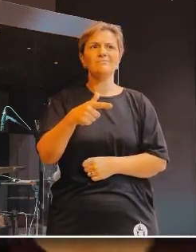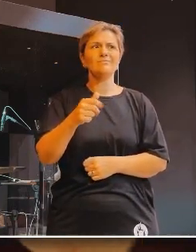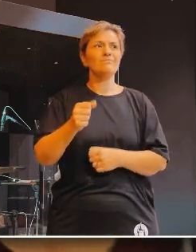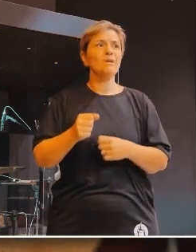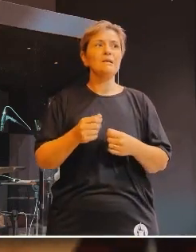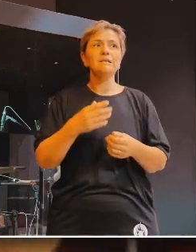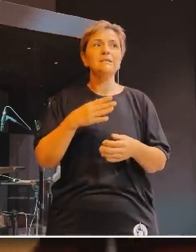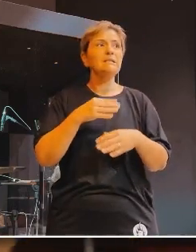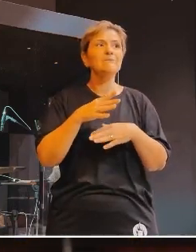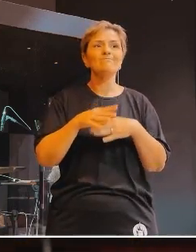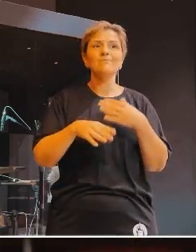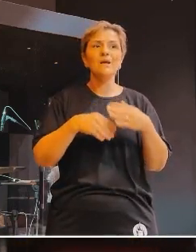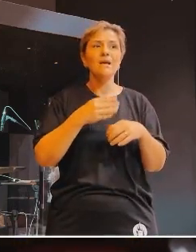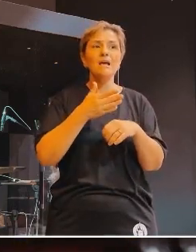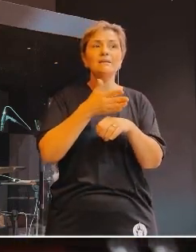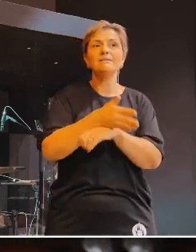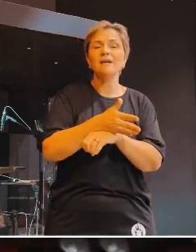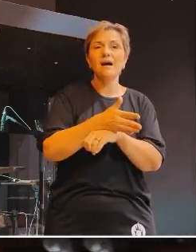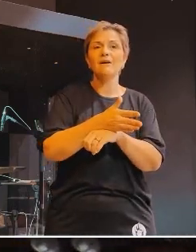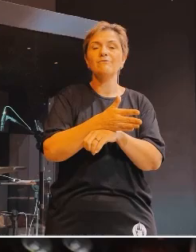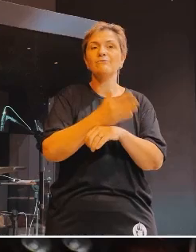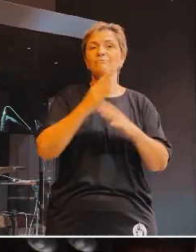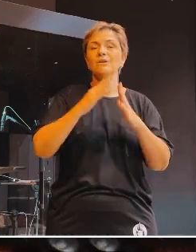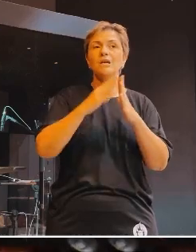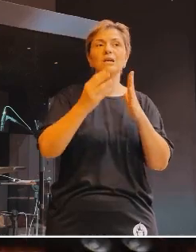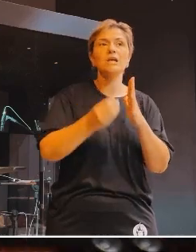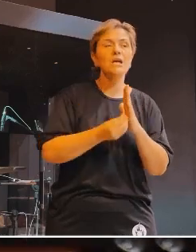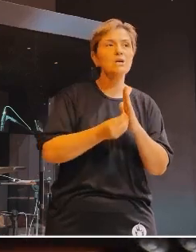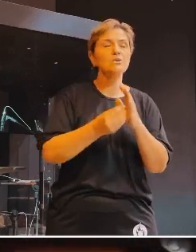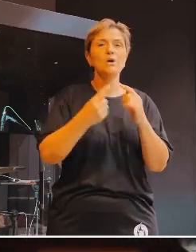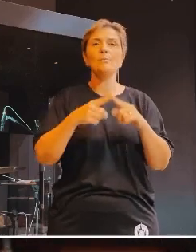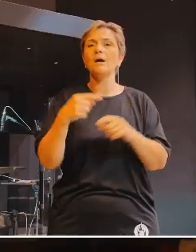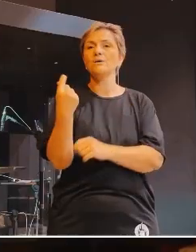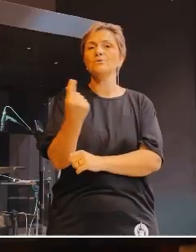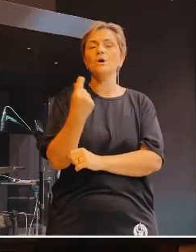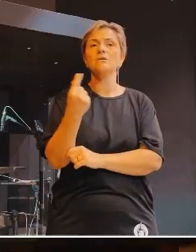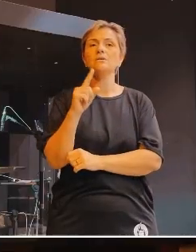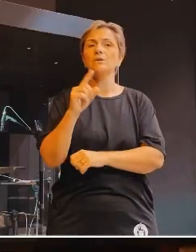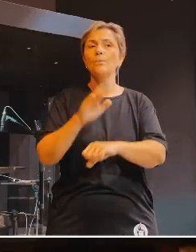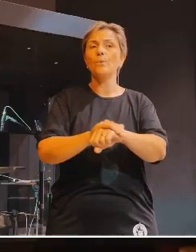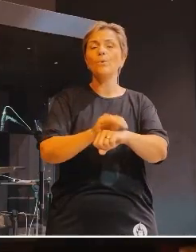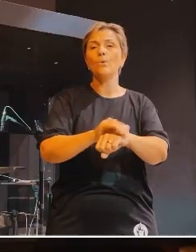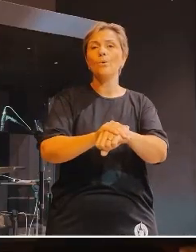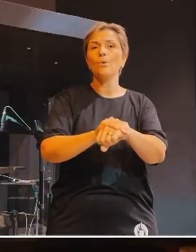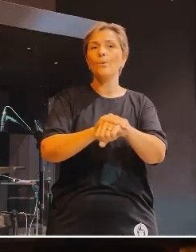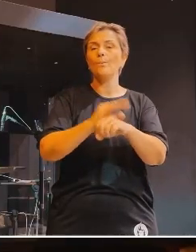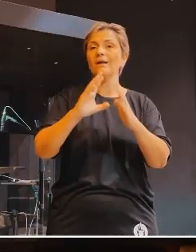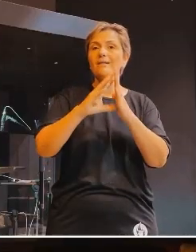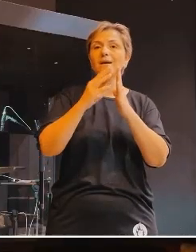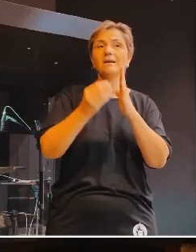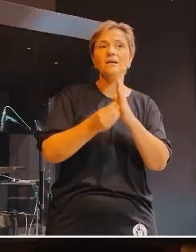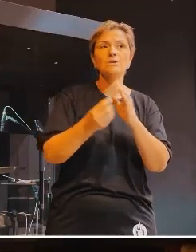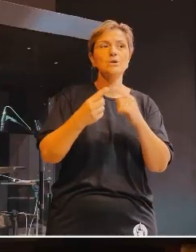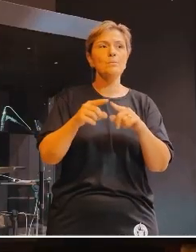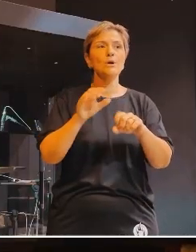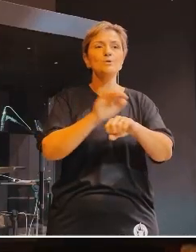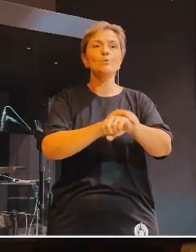sozinhos, mesmo frequentando igreja. Não por culpa da igreja, mas por culpa